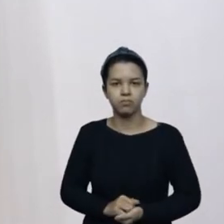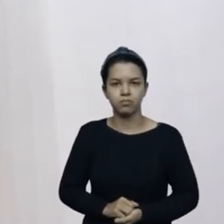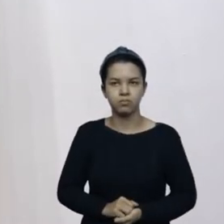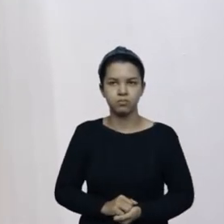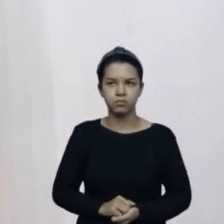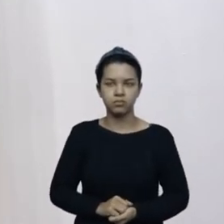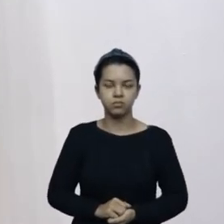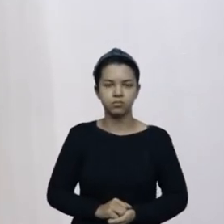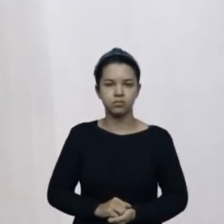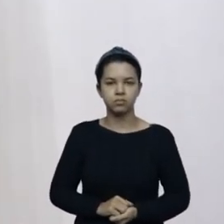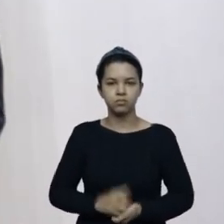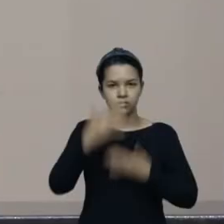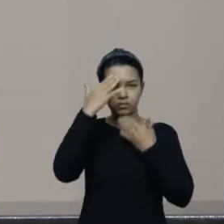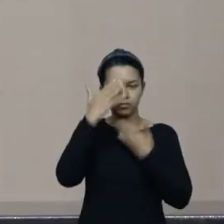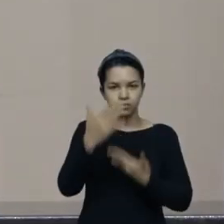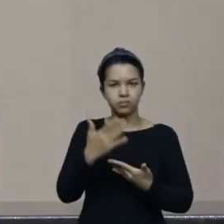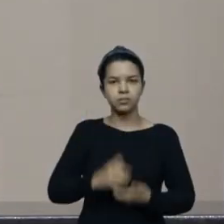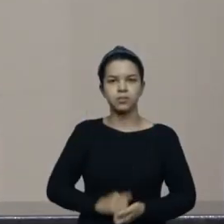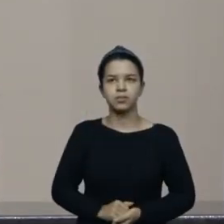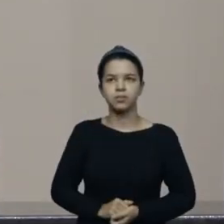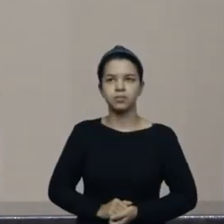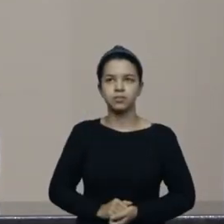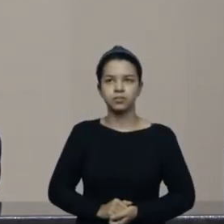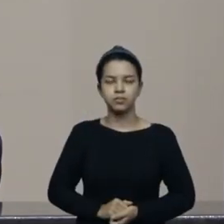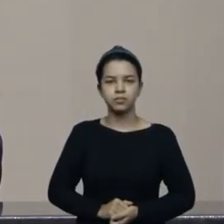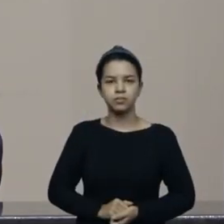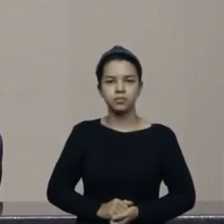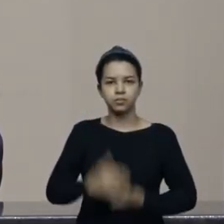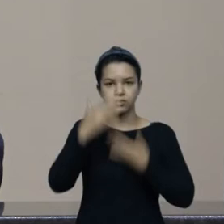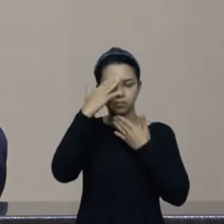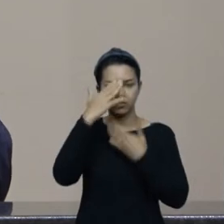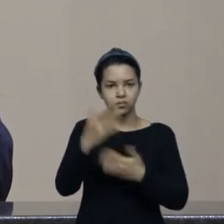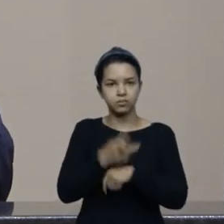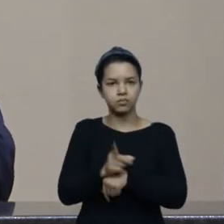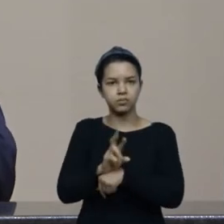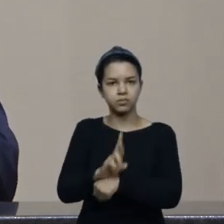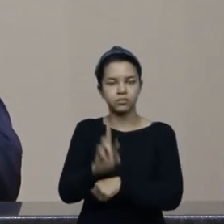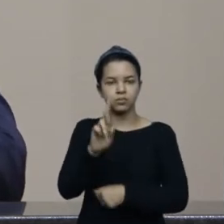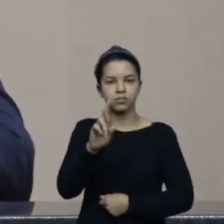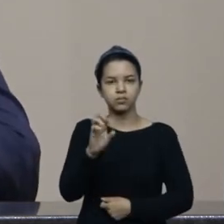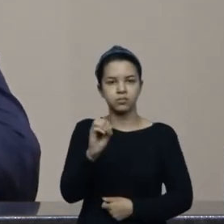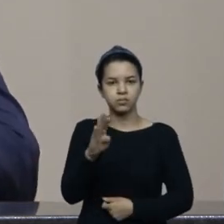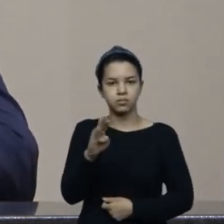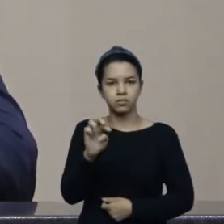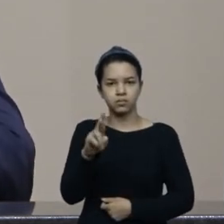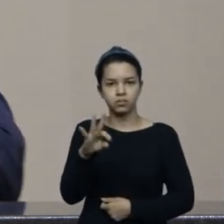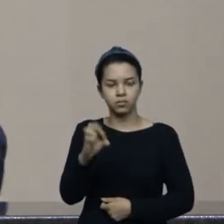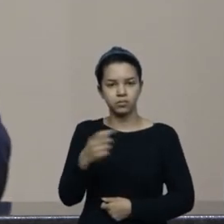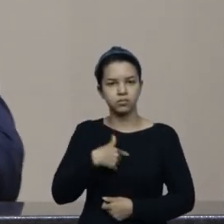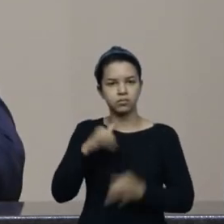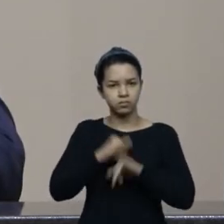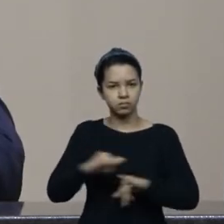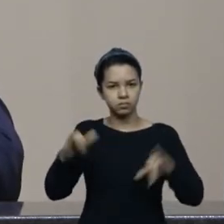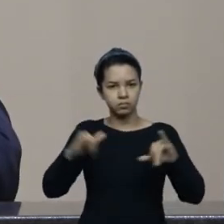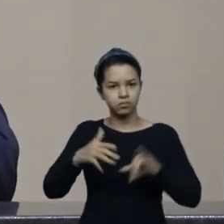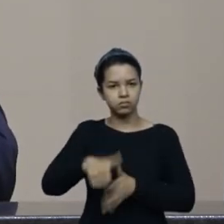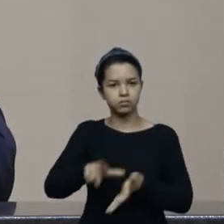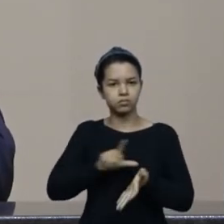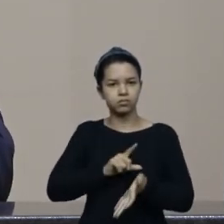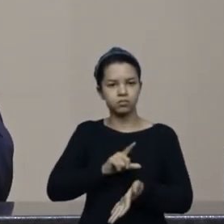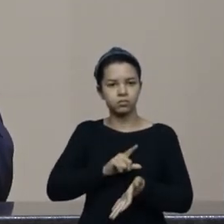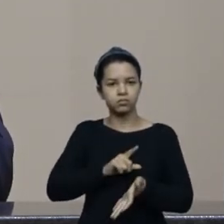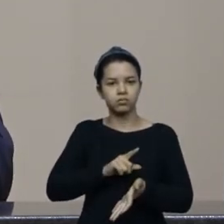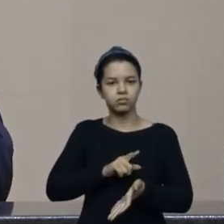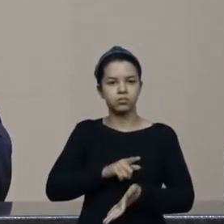Muito obrigado. Obrigado, doutor Roberto. Antes de tecer o meu pronunciamento, eu passo a palavra ao